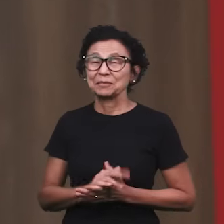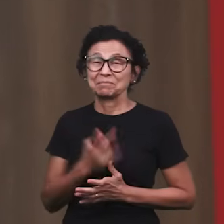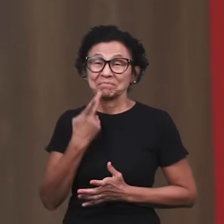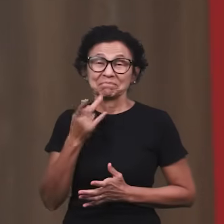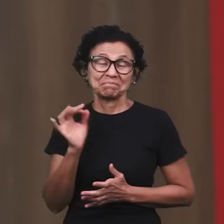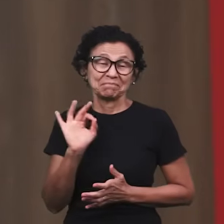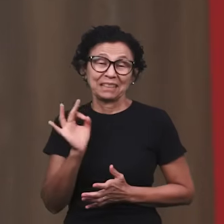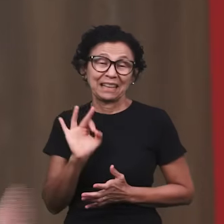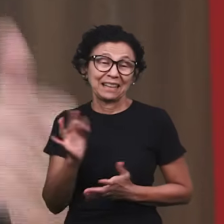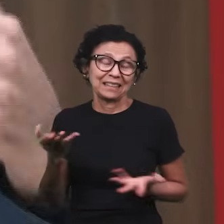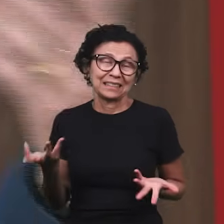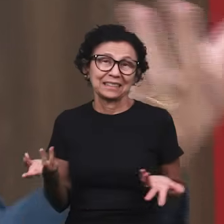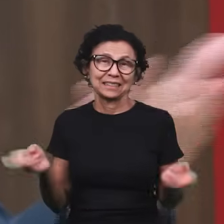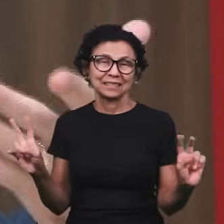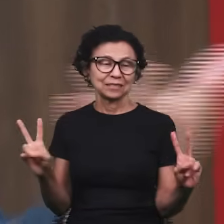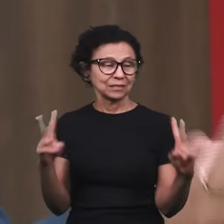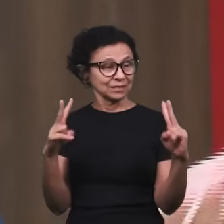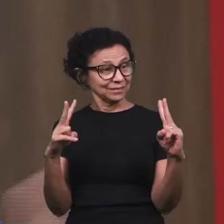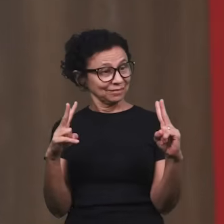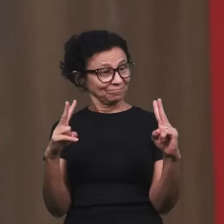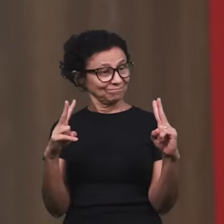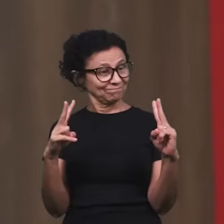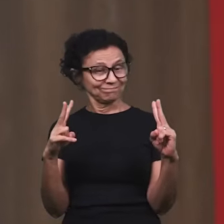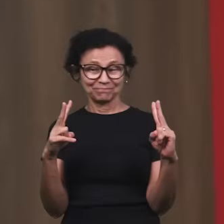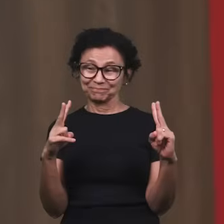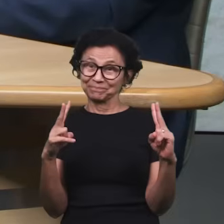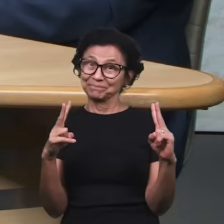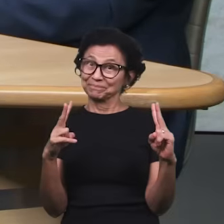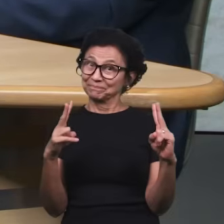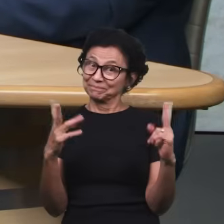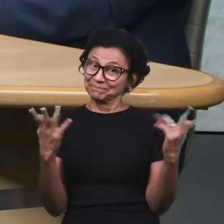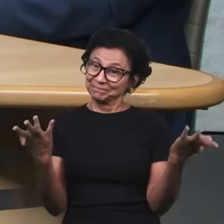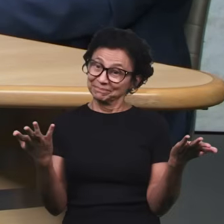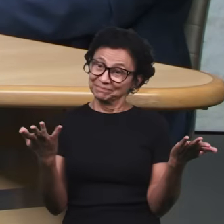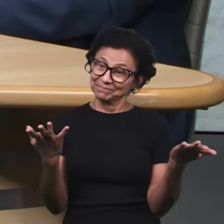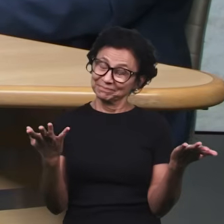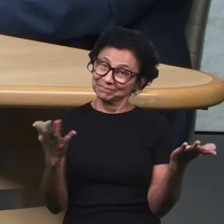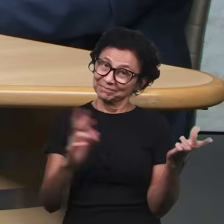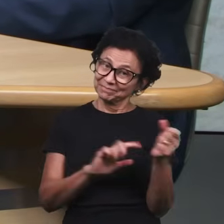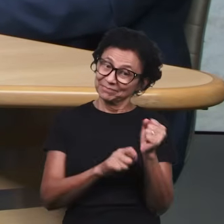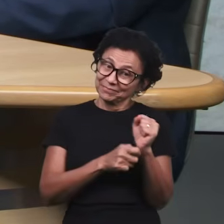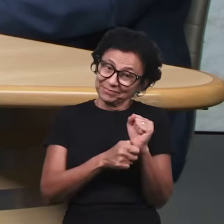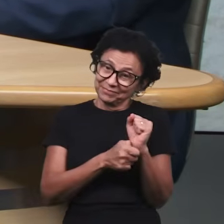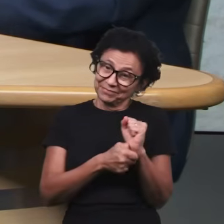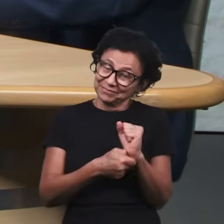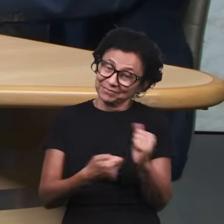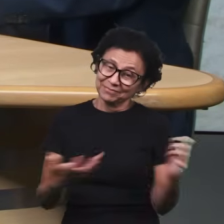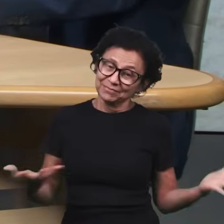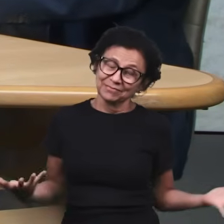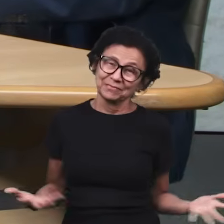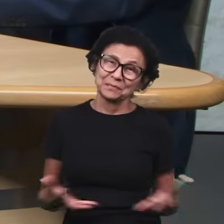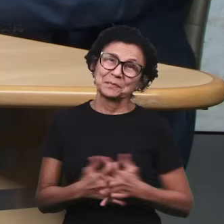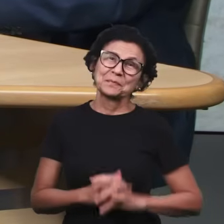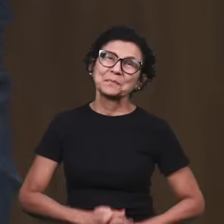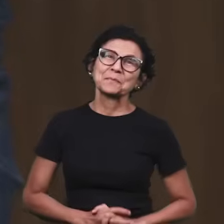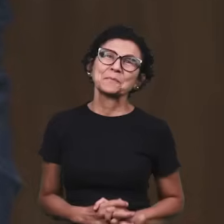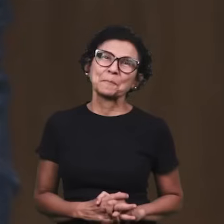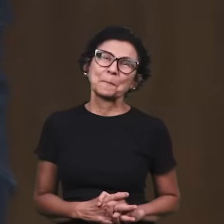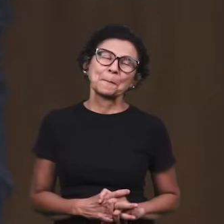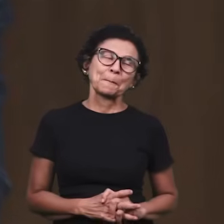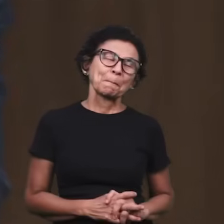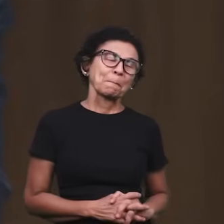mais o que falar. Eu acho que o olhar de um pro outro já diz tudo. Já sabe a hora que dá para ir, que não dá. Exatamente. Agora, o momento dele é